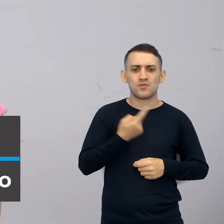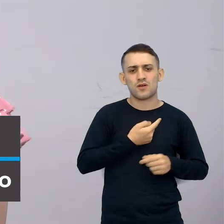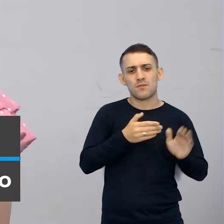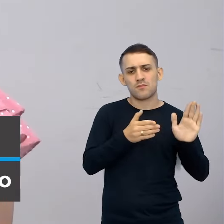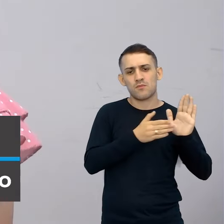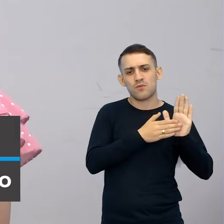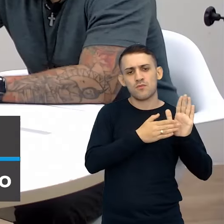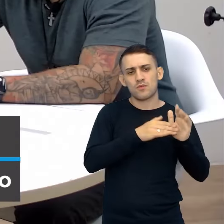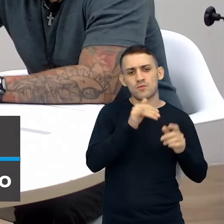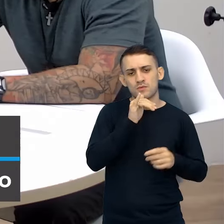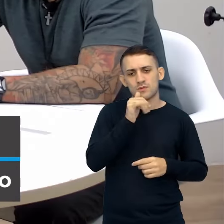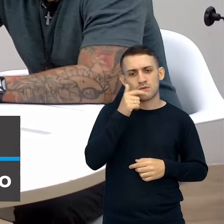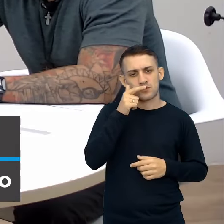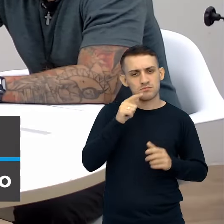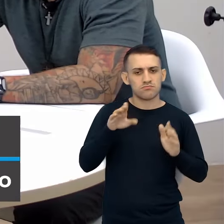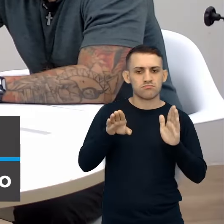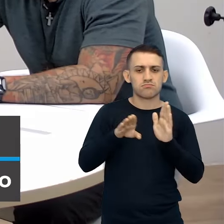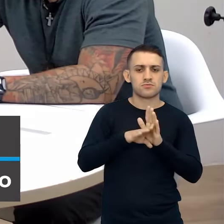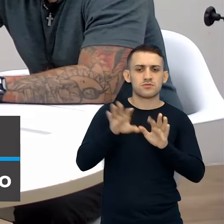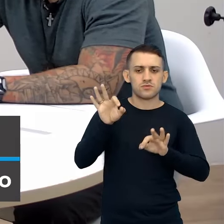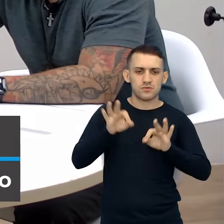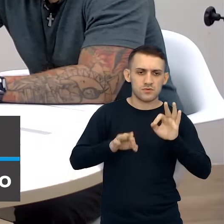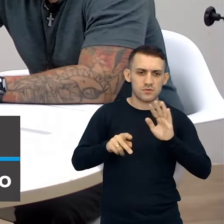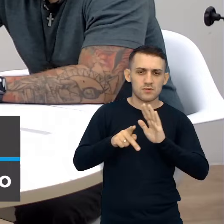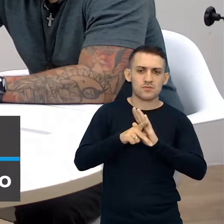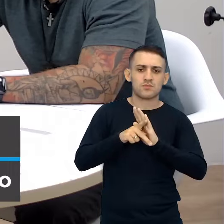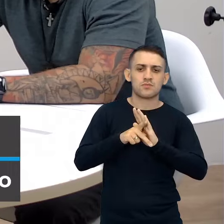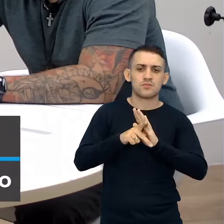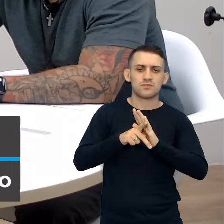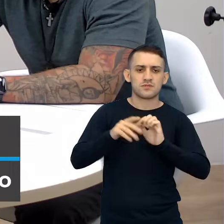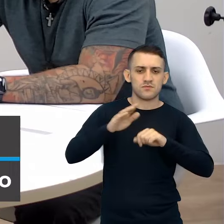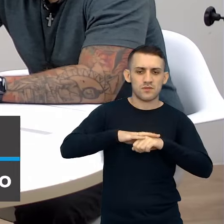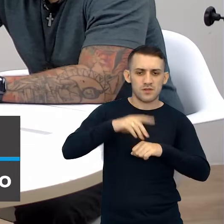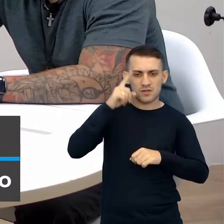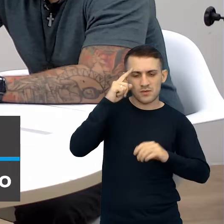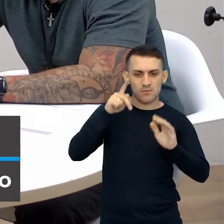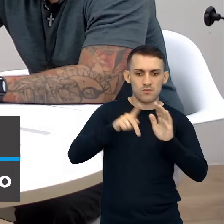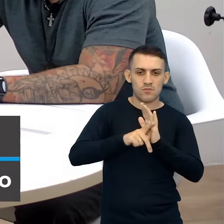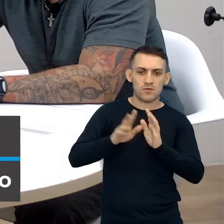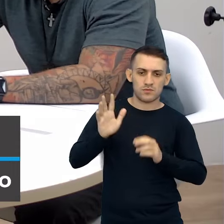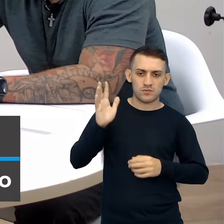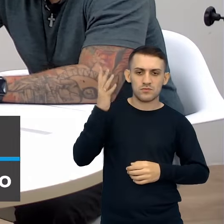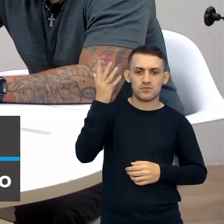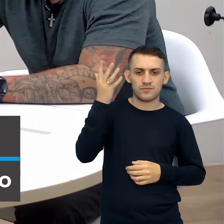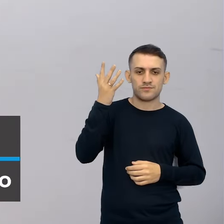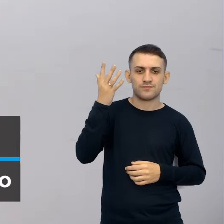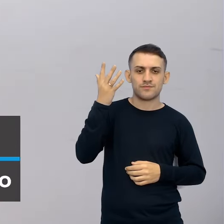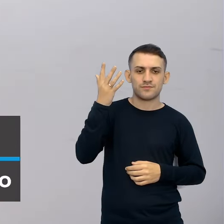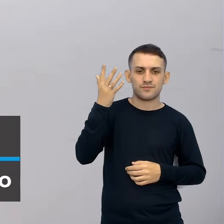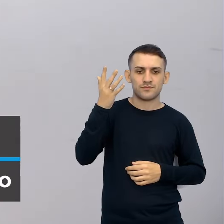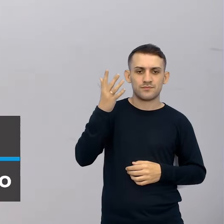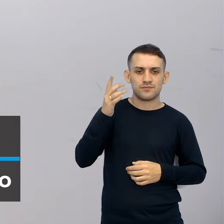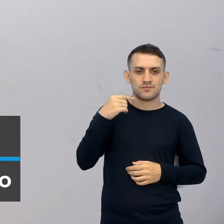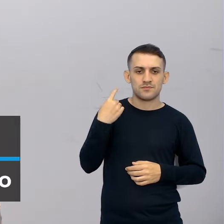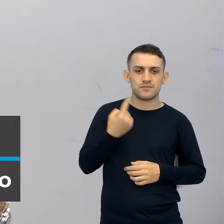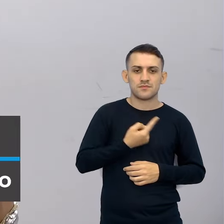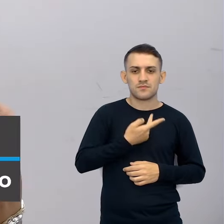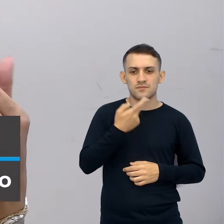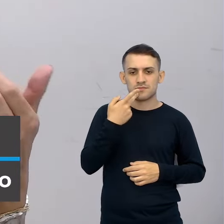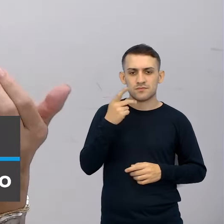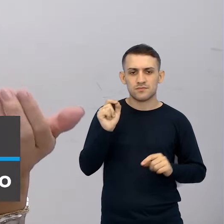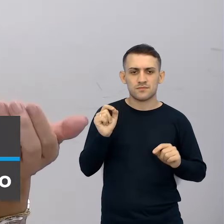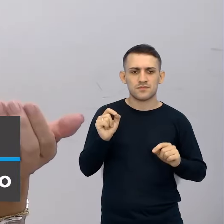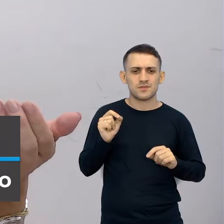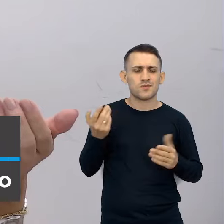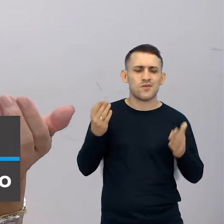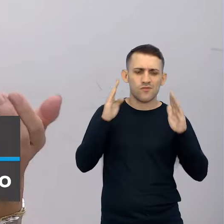para ele chegar nessa construção, né, da materialização da ideia dele, eu gosto muito disso, quando ele diz assim, qual é a